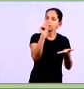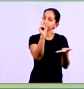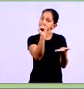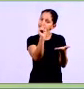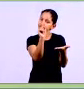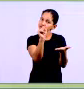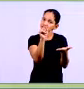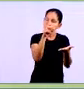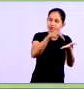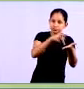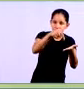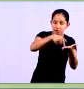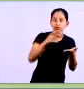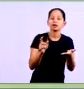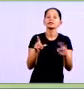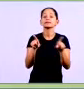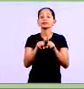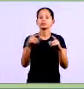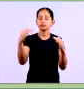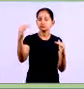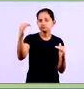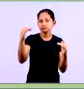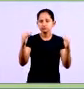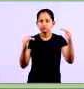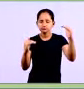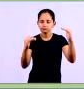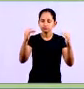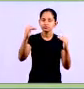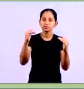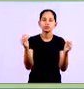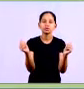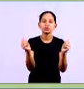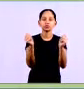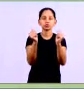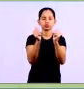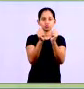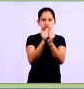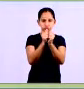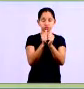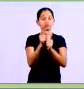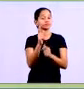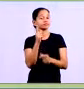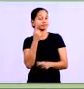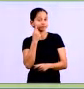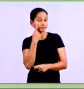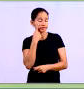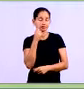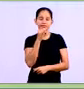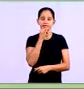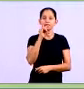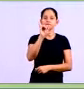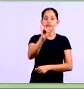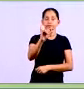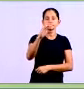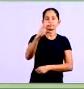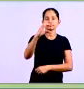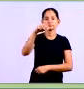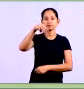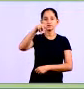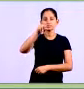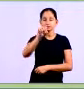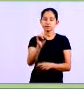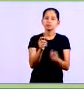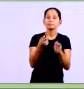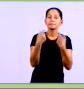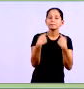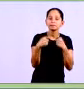valor pago em trânsito gera crédito junto ao fisco, ou seja, de ICMS. Controlar isso é muito